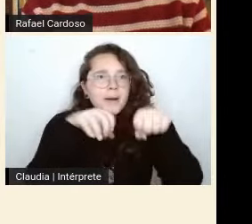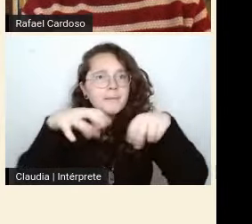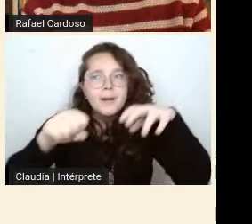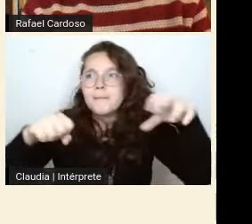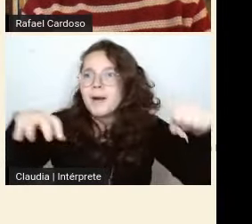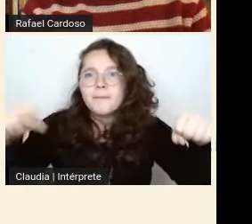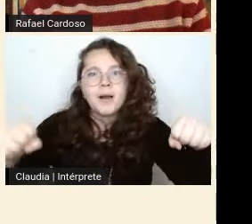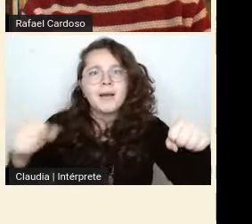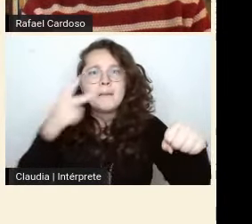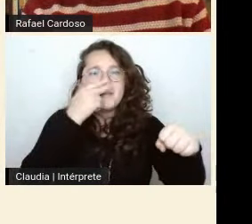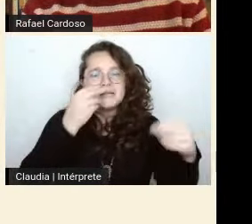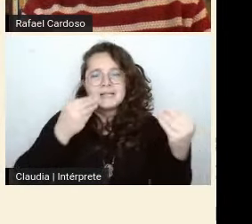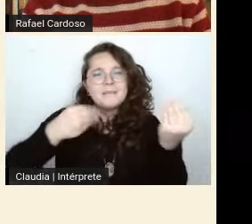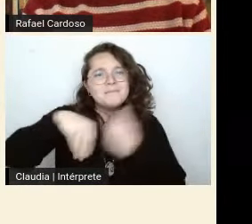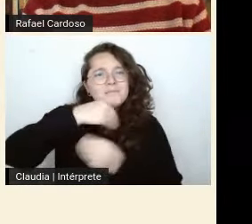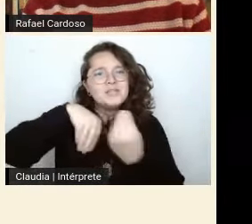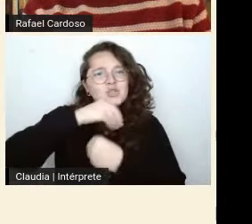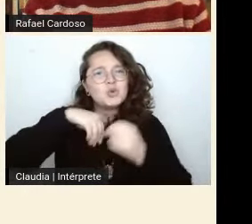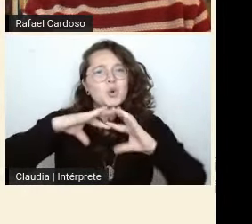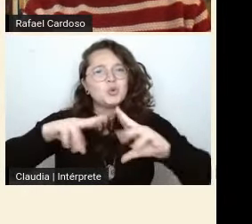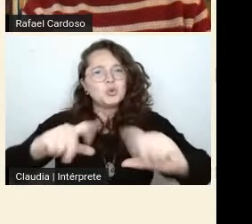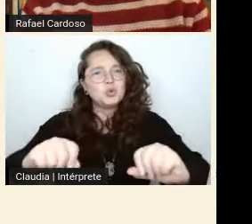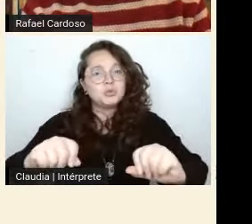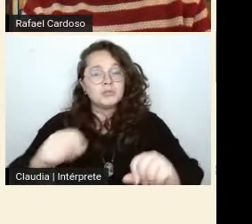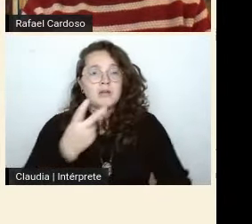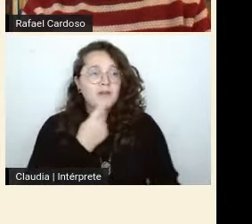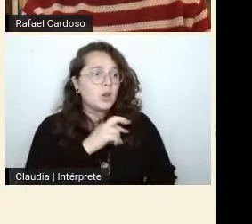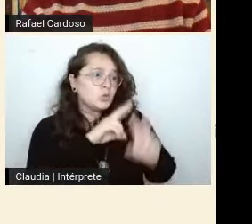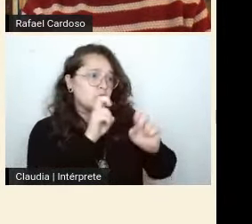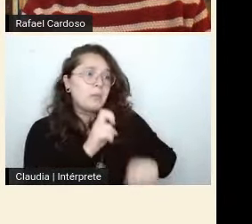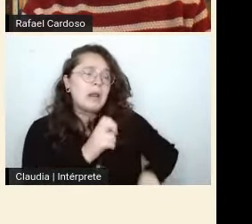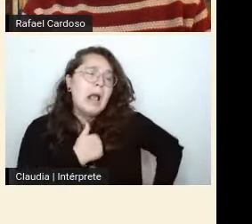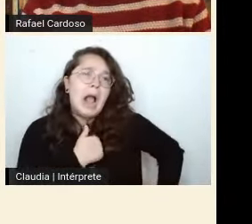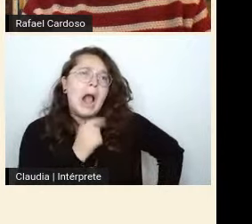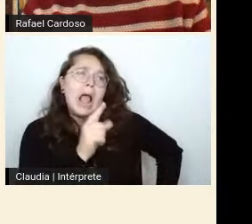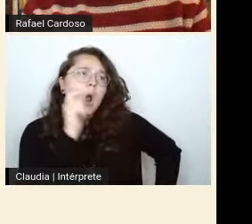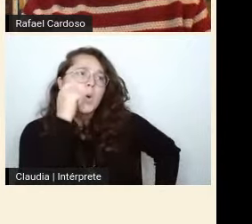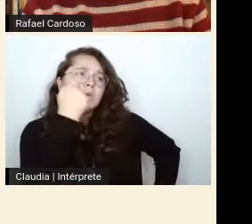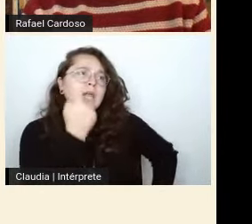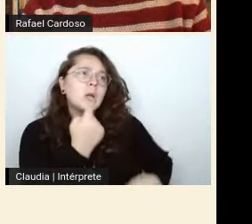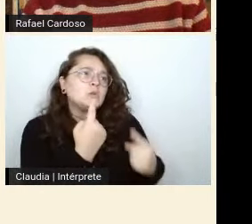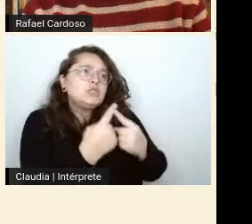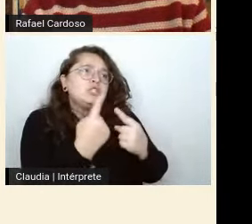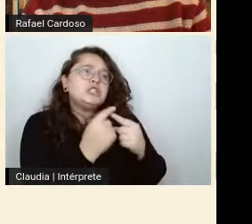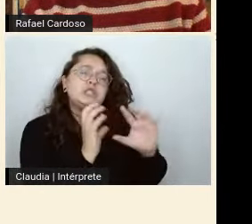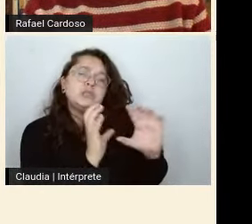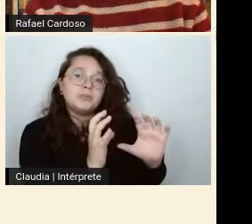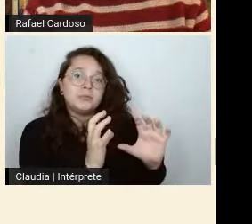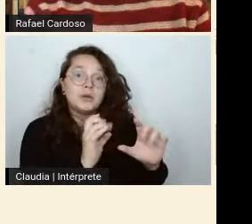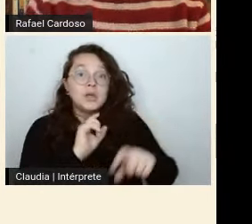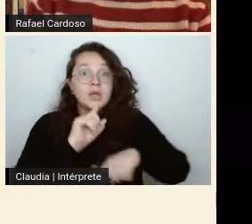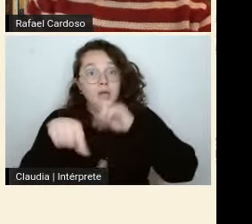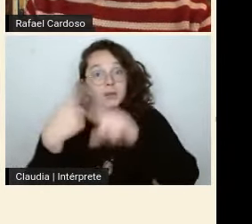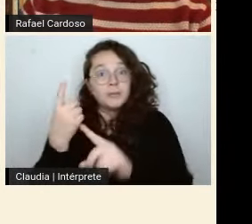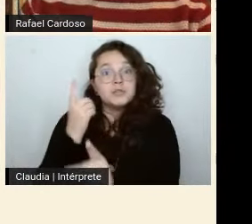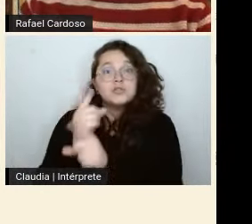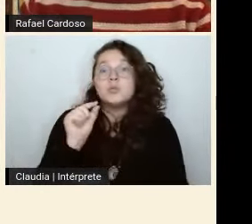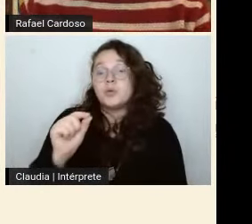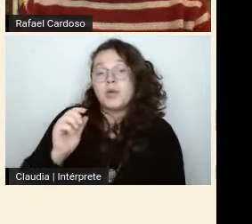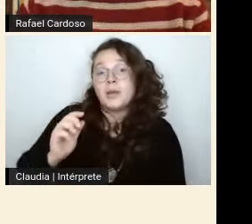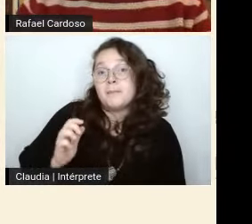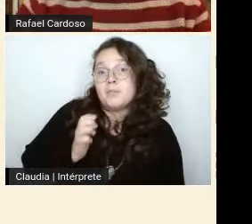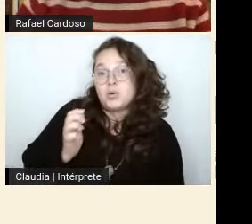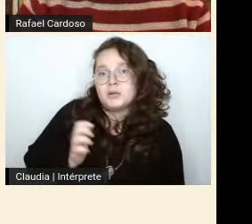balaio, decretou a existência de um negro genérico e creditou sua descoberta à burguesia de São Paulo e seus